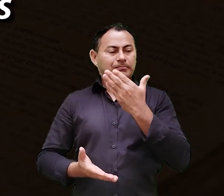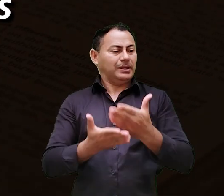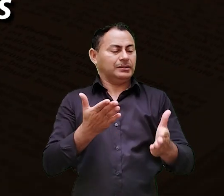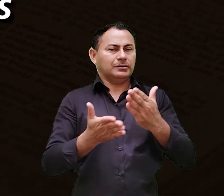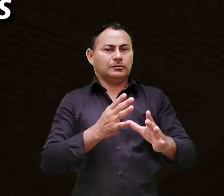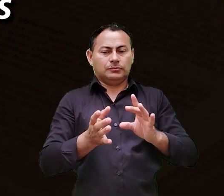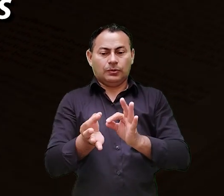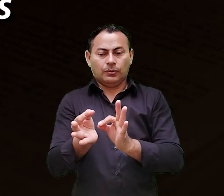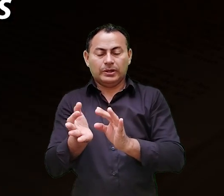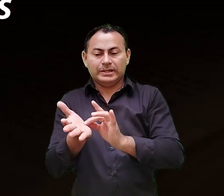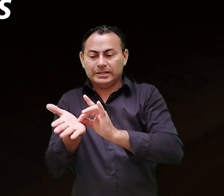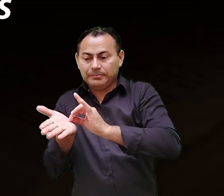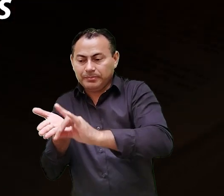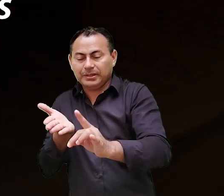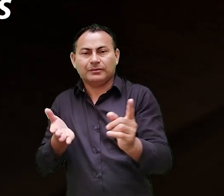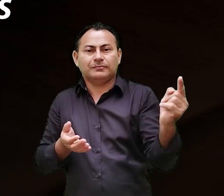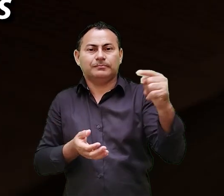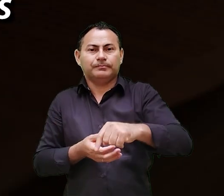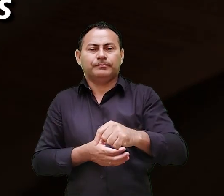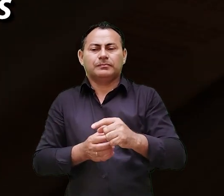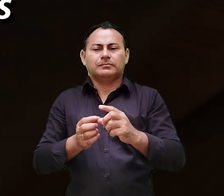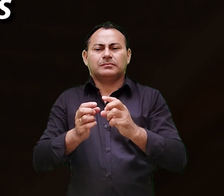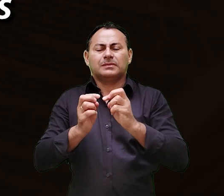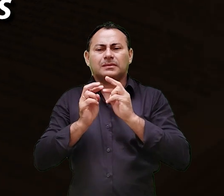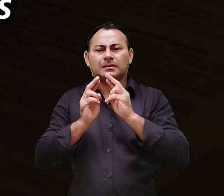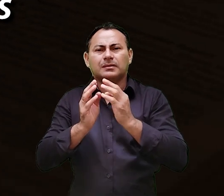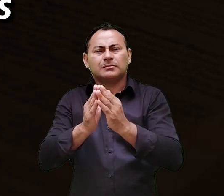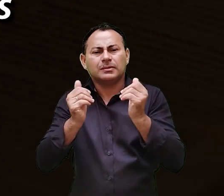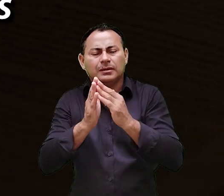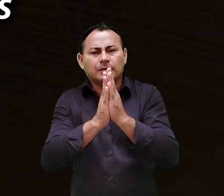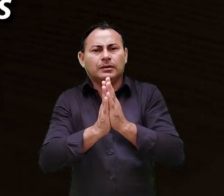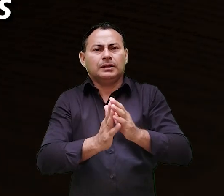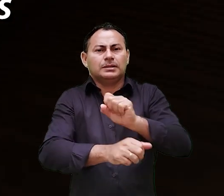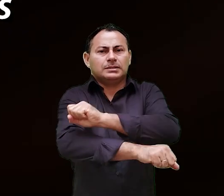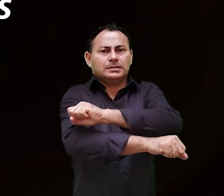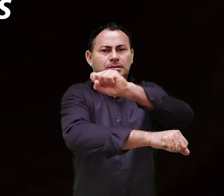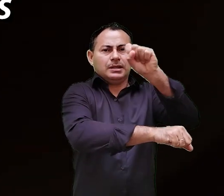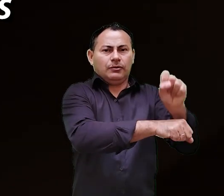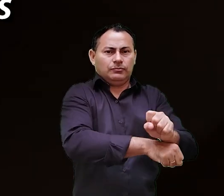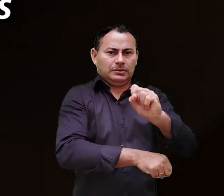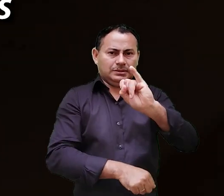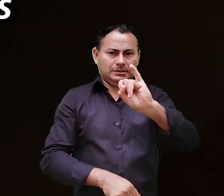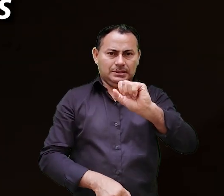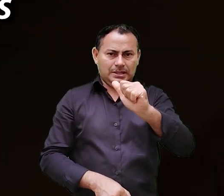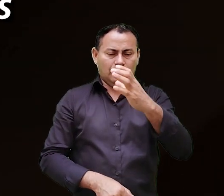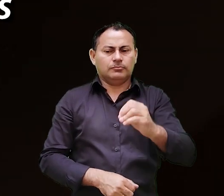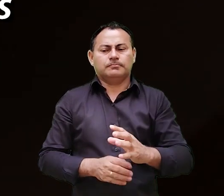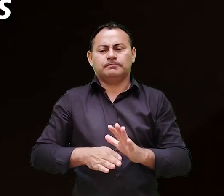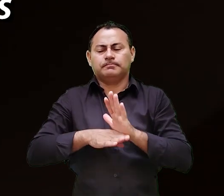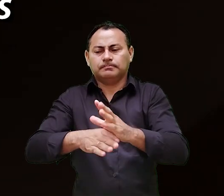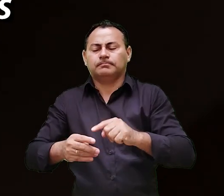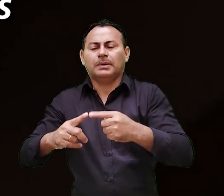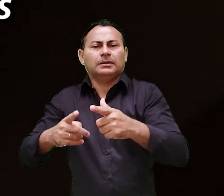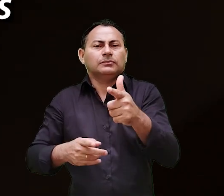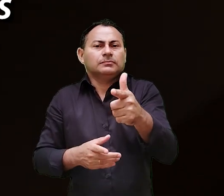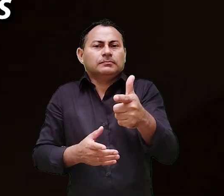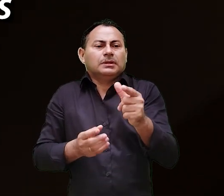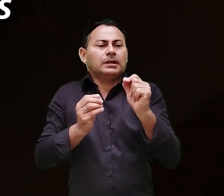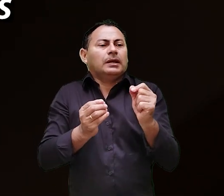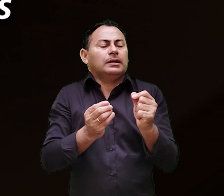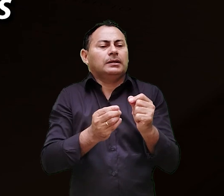desamparados porque o inimigo prevaleceu. Suplicante, Sião estende as mãos, mas não